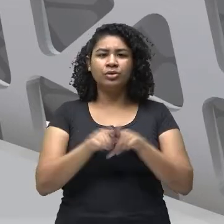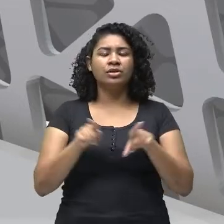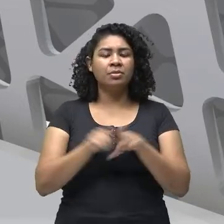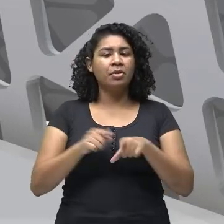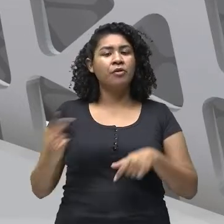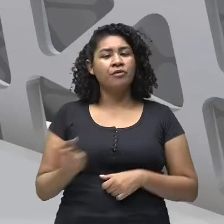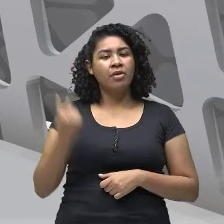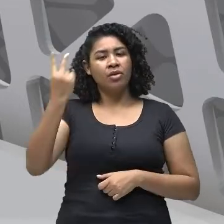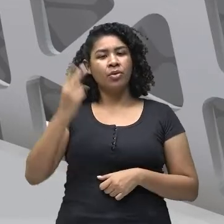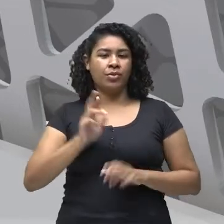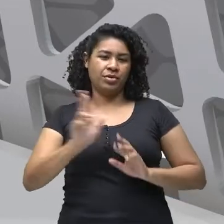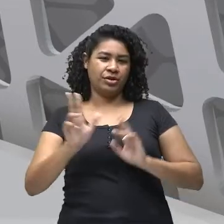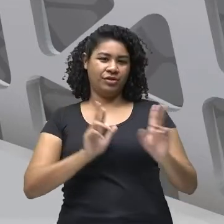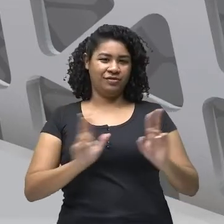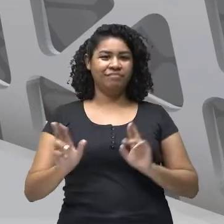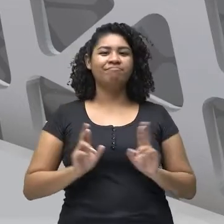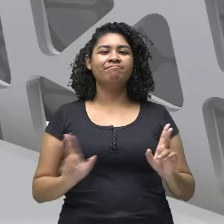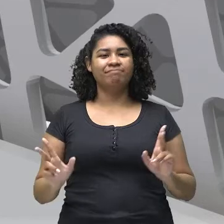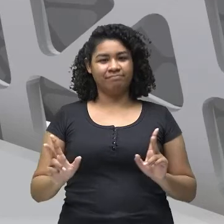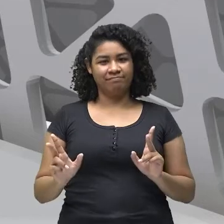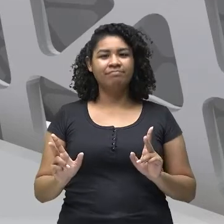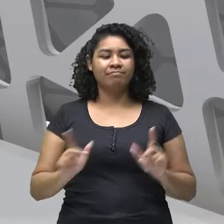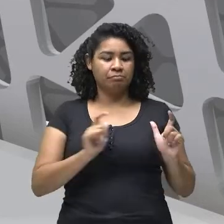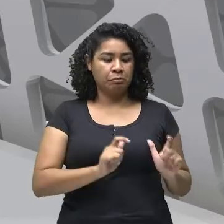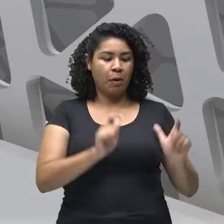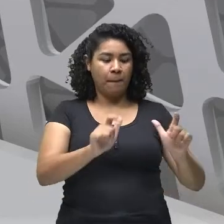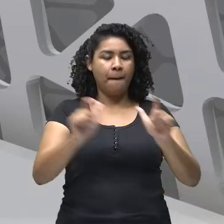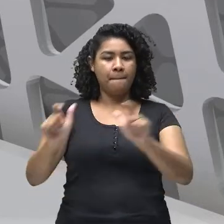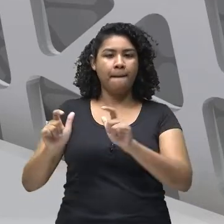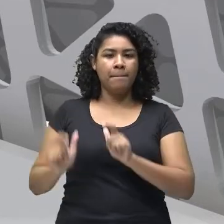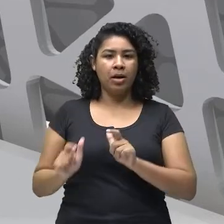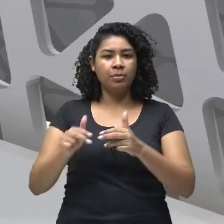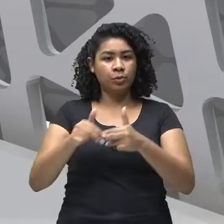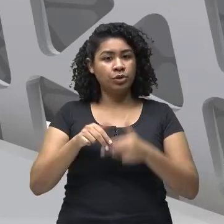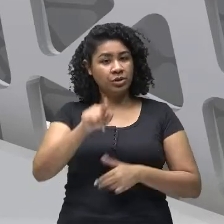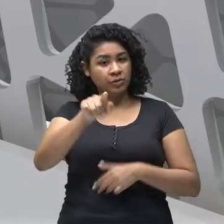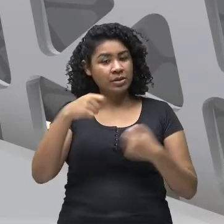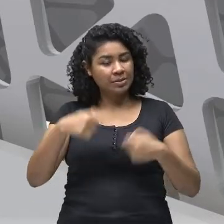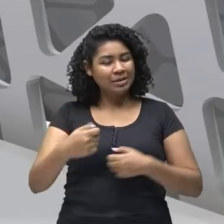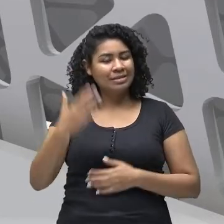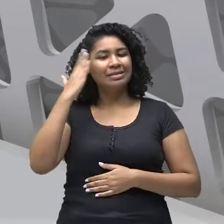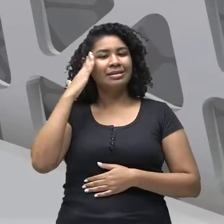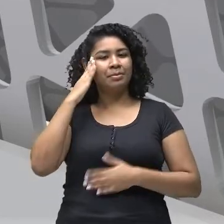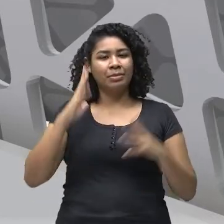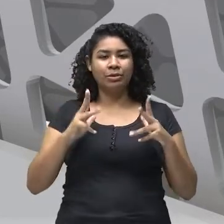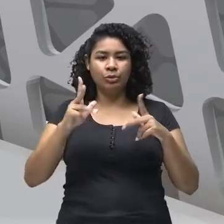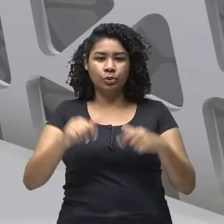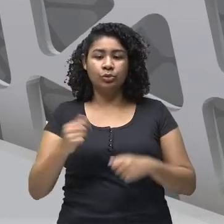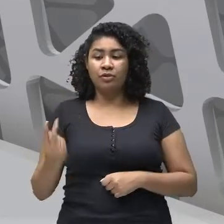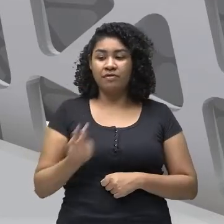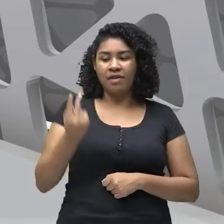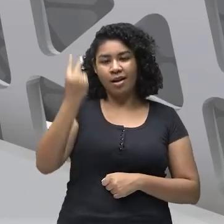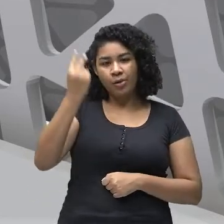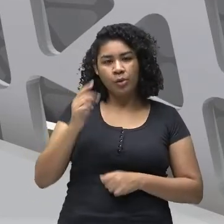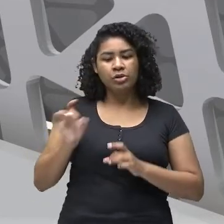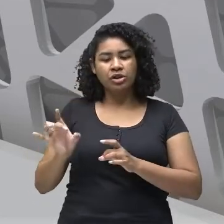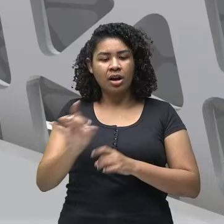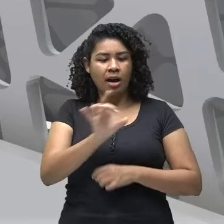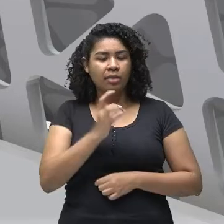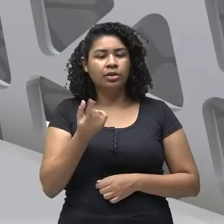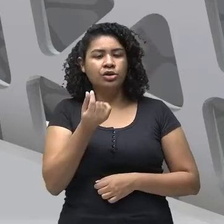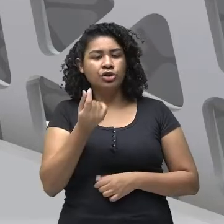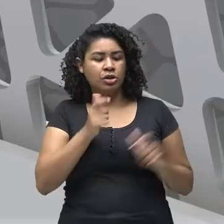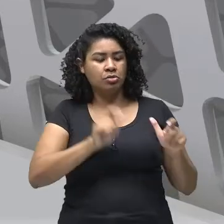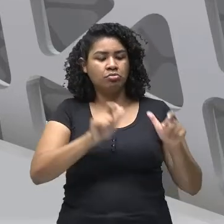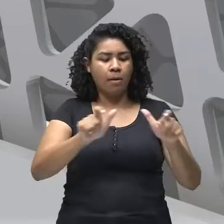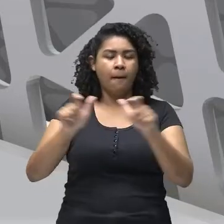valores diferentes, têm pesos diferentes e você tem que dominar tudo isso. Valores, pesos e medidas diferentes